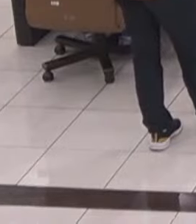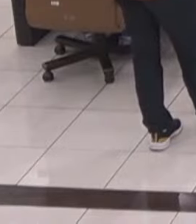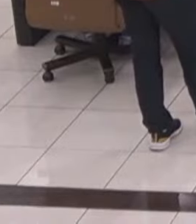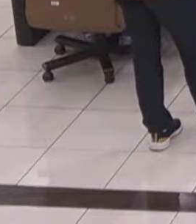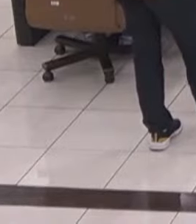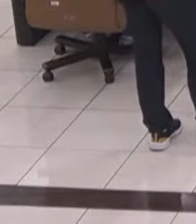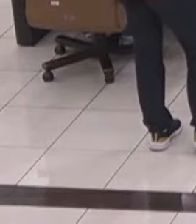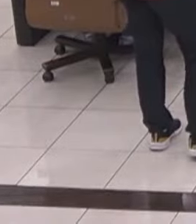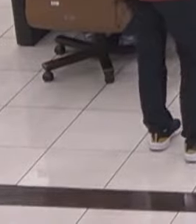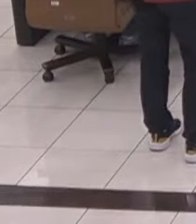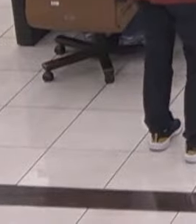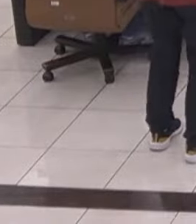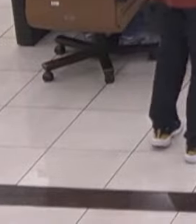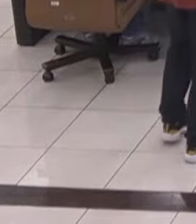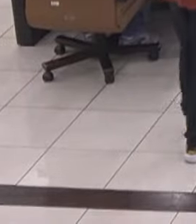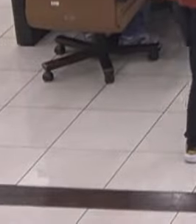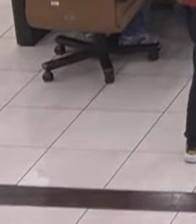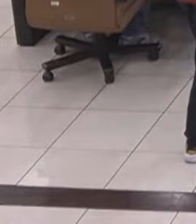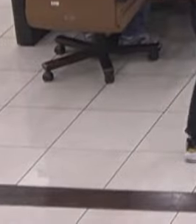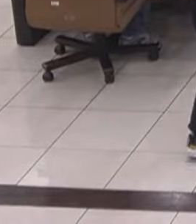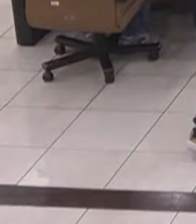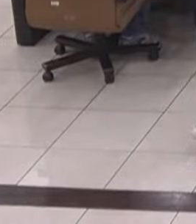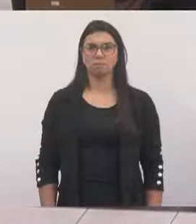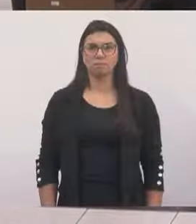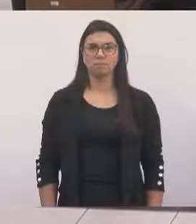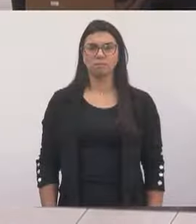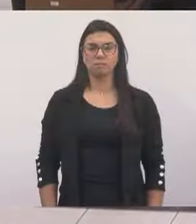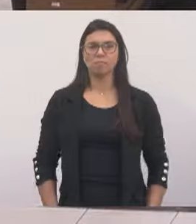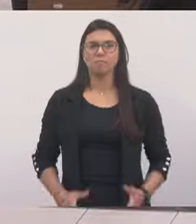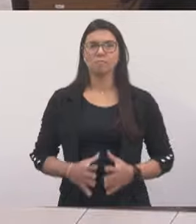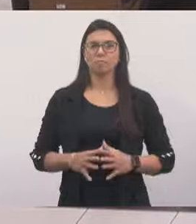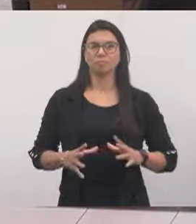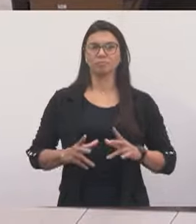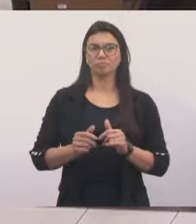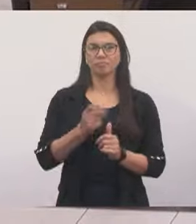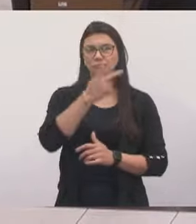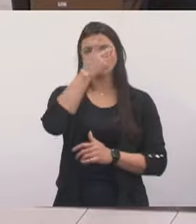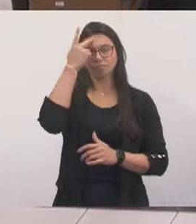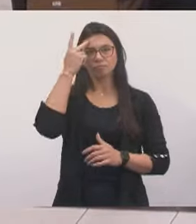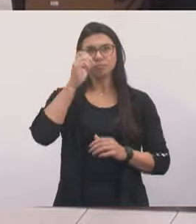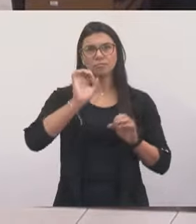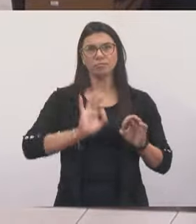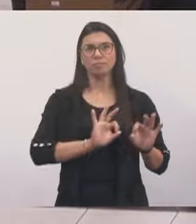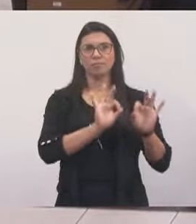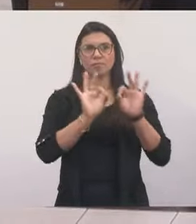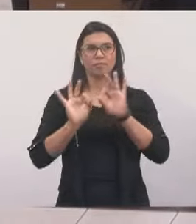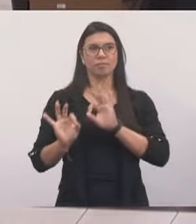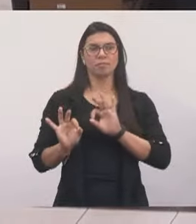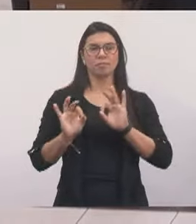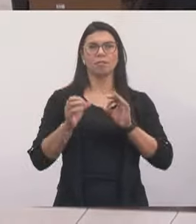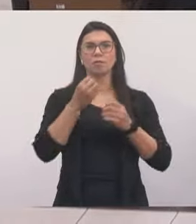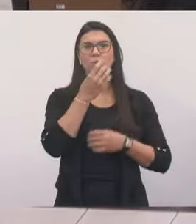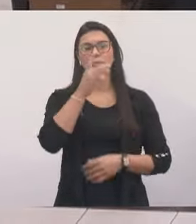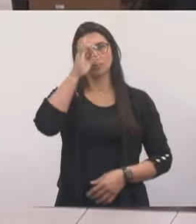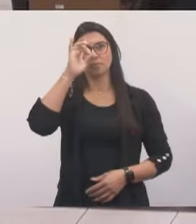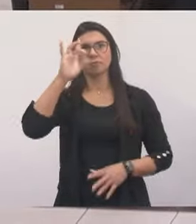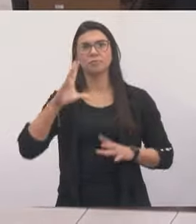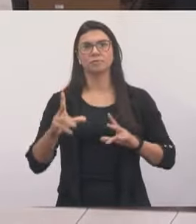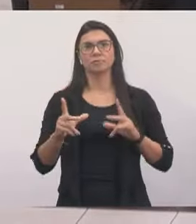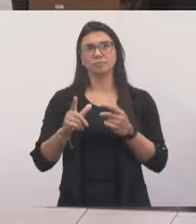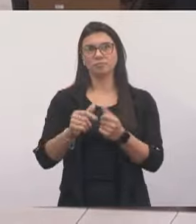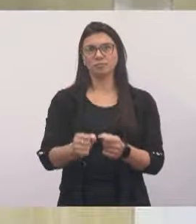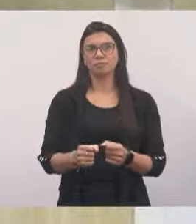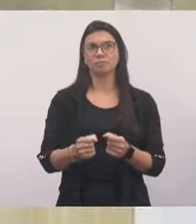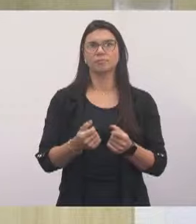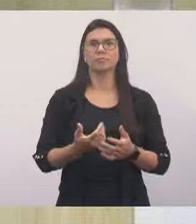Senhores membros da mesa, senhores vereadores, senhores servidores, público presente, telespectadores, internautas, bom dia a todos.